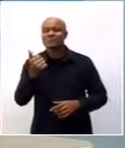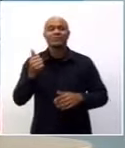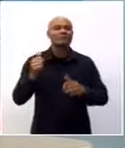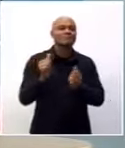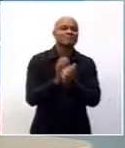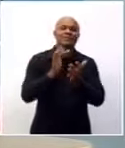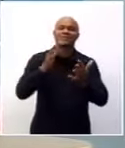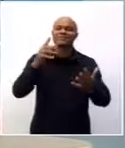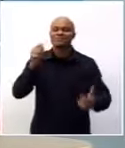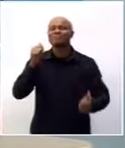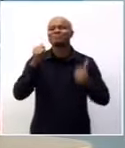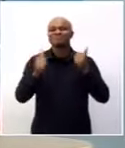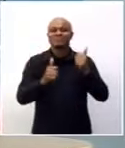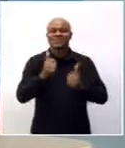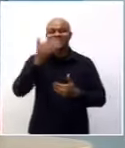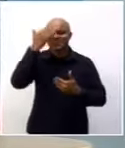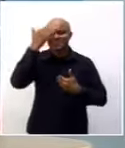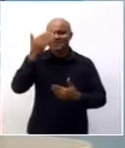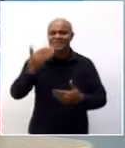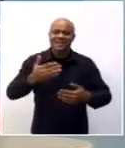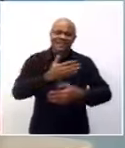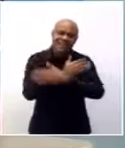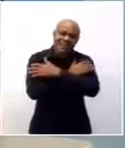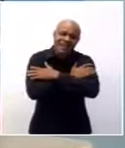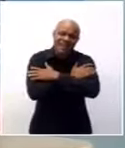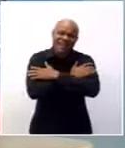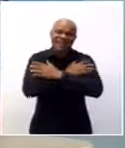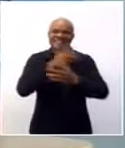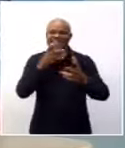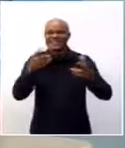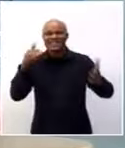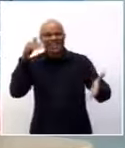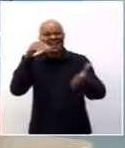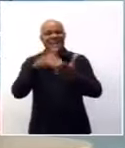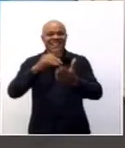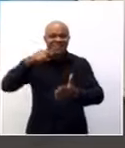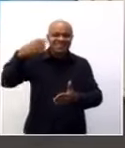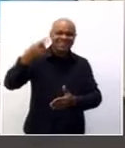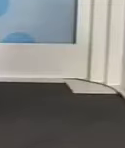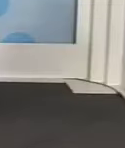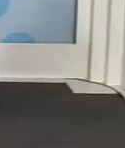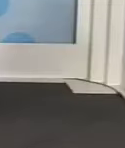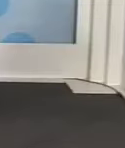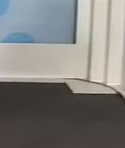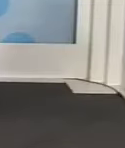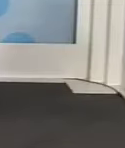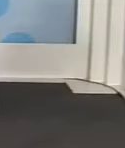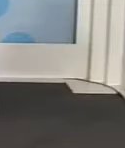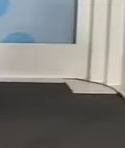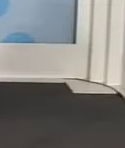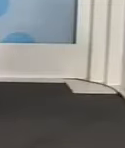contribuído, tá ok? Um grande abraço, até a nossa próxima aula. Tchau, tchau. Tchau.